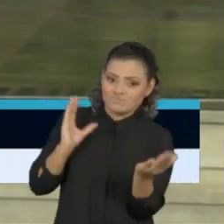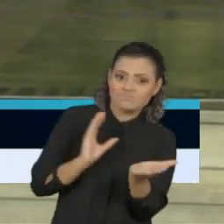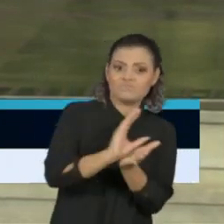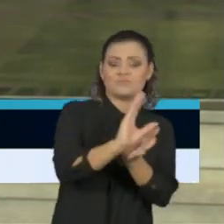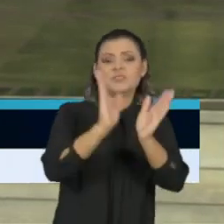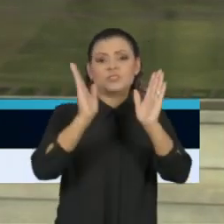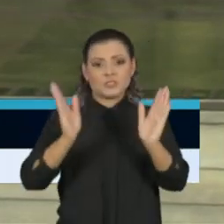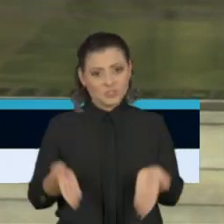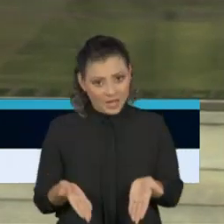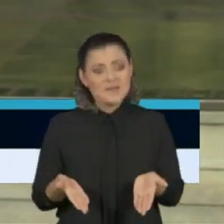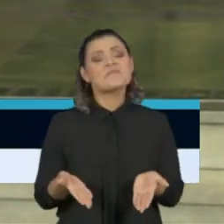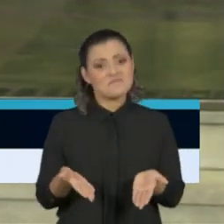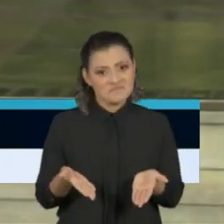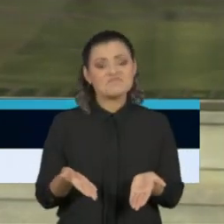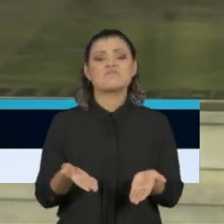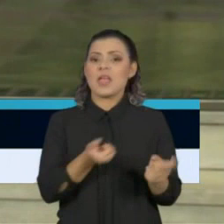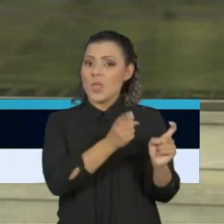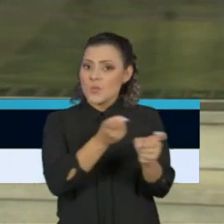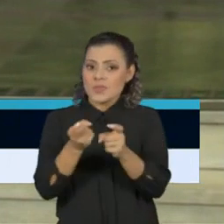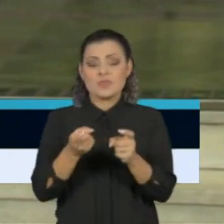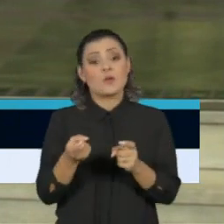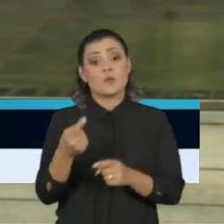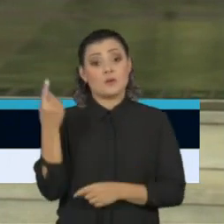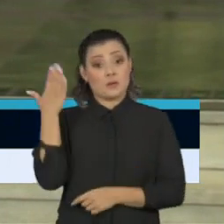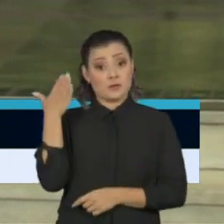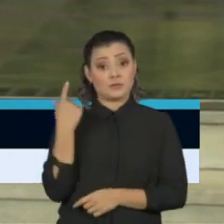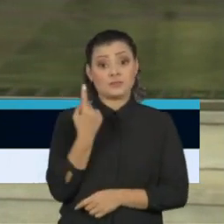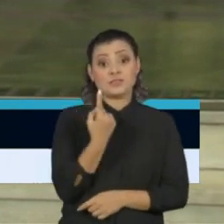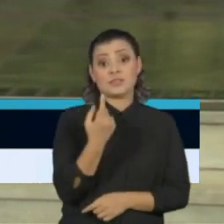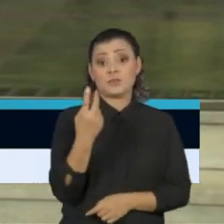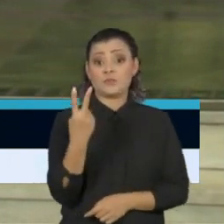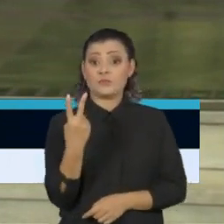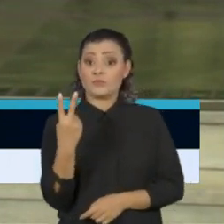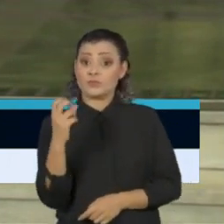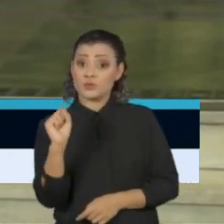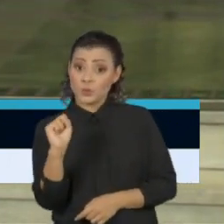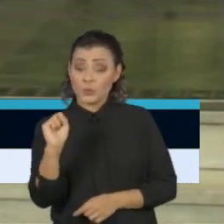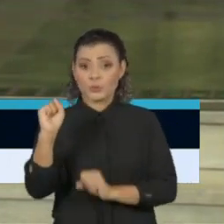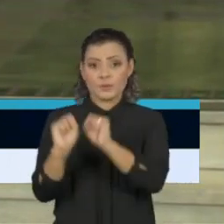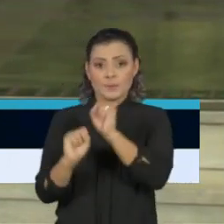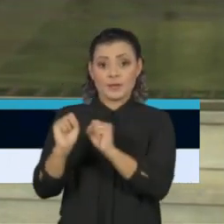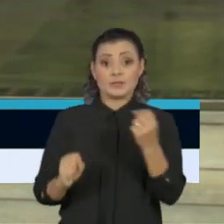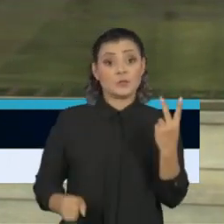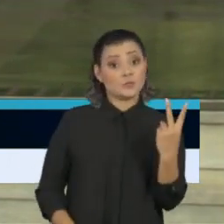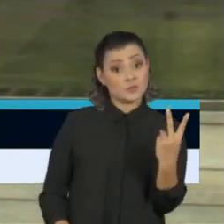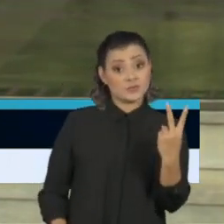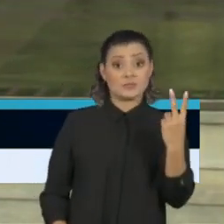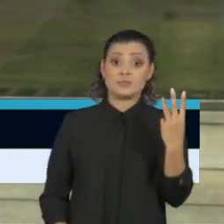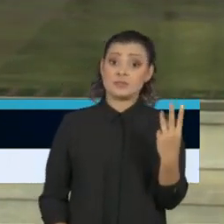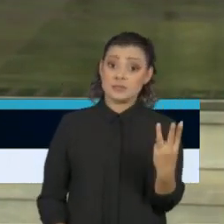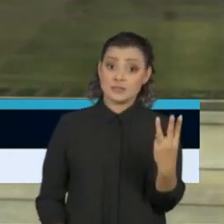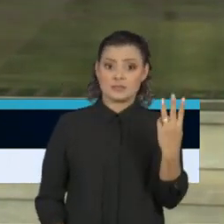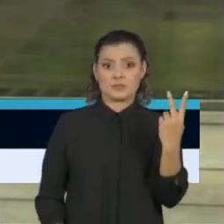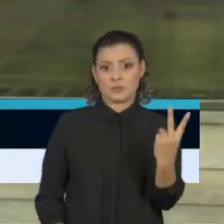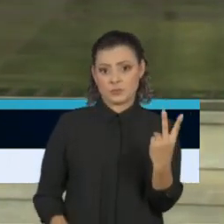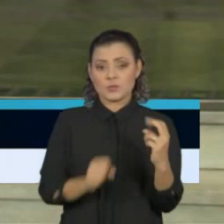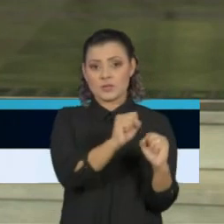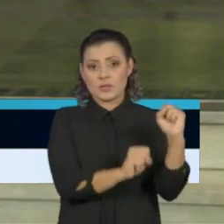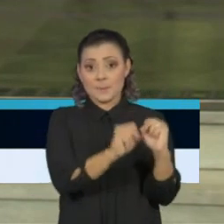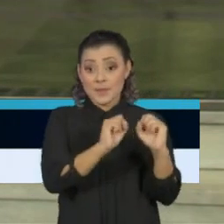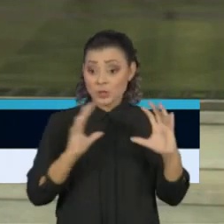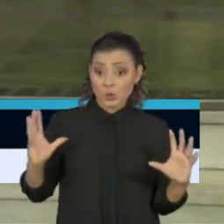que realizamos. A primeira, nós tivemos 128 empresas, agora 232 empresas. A